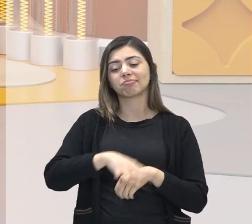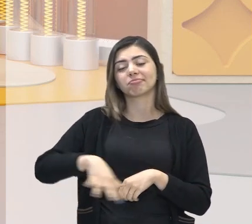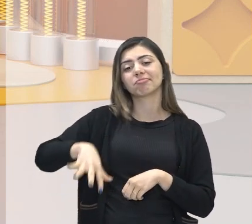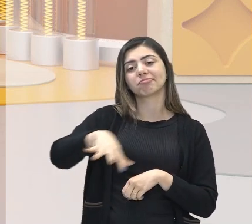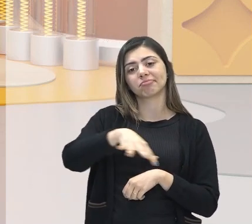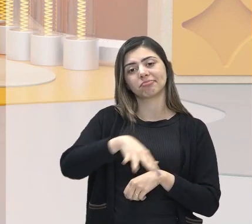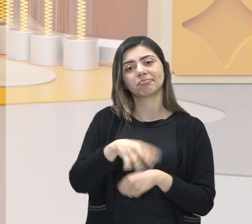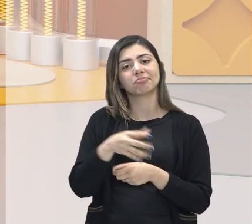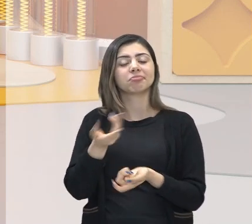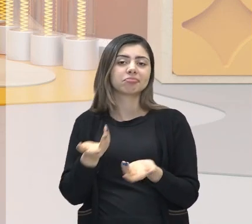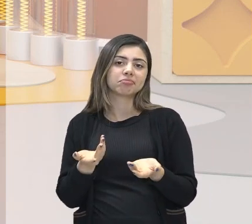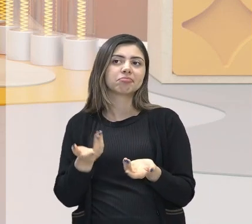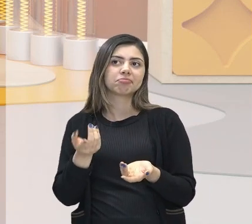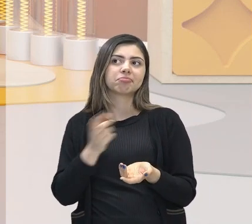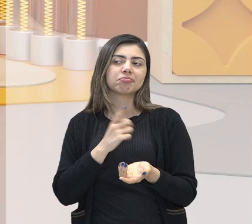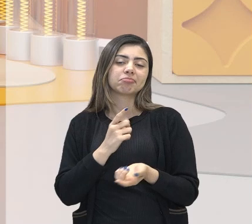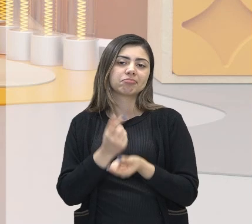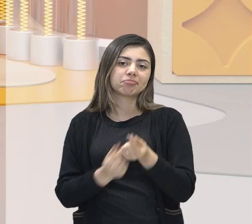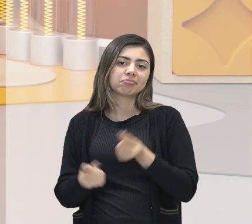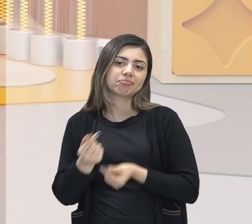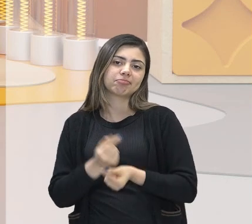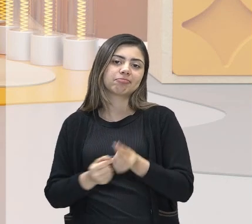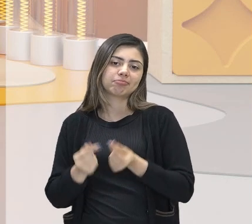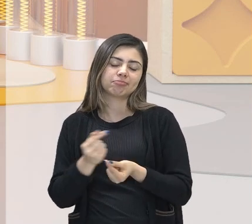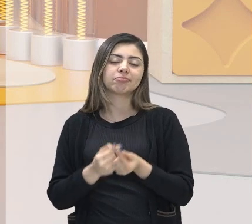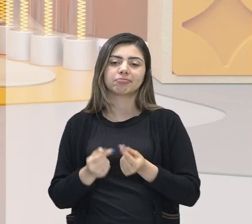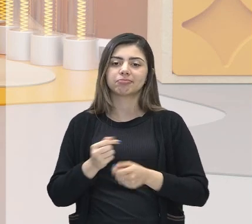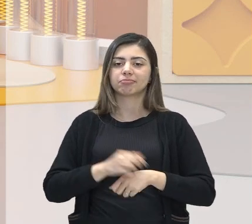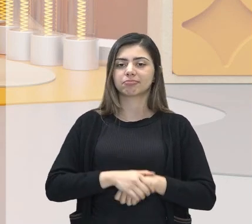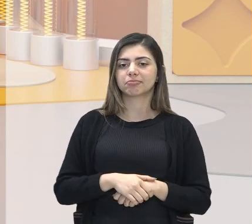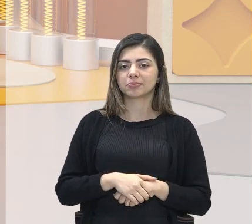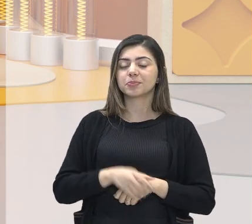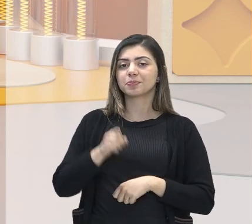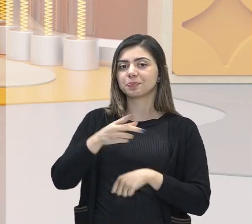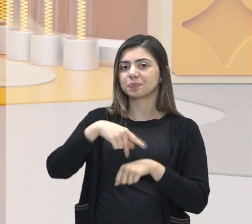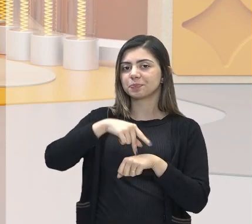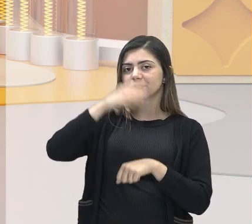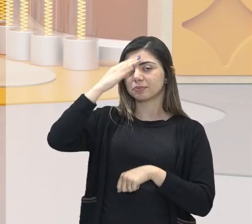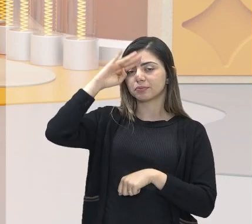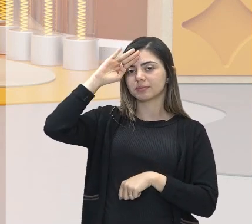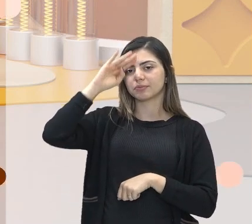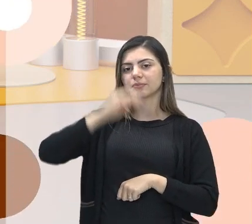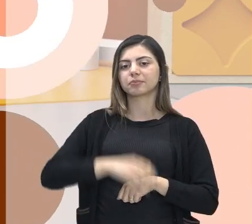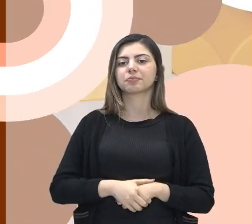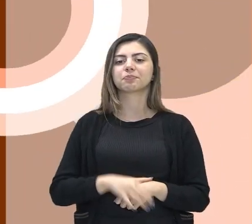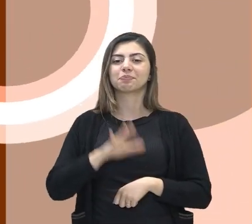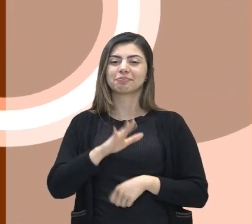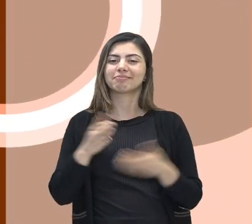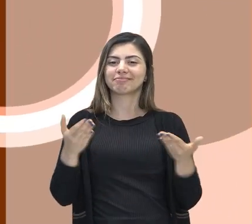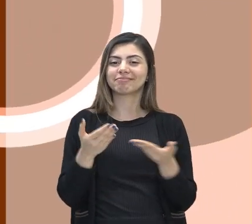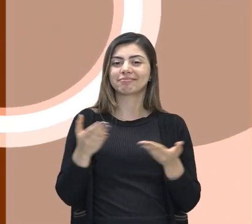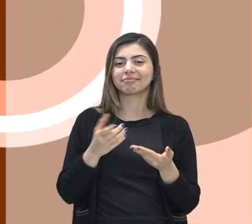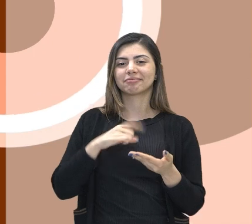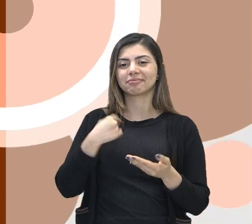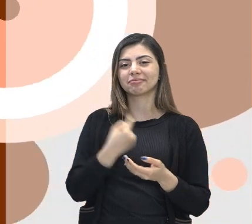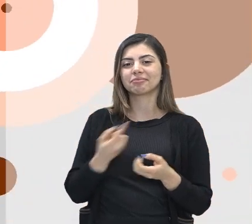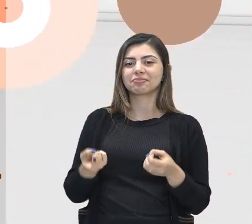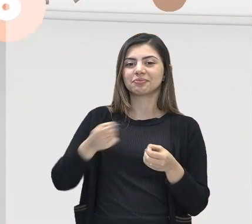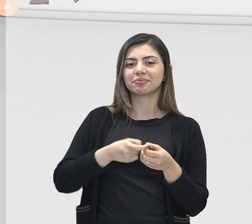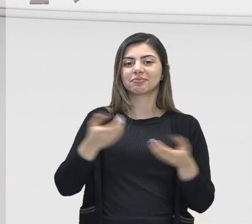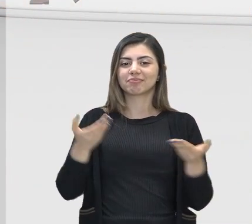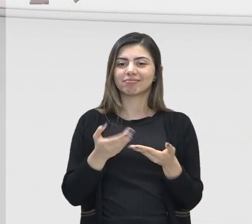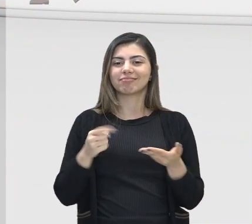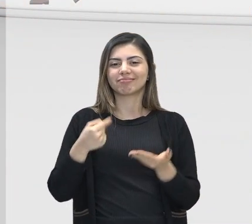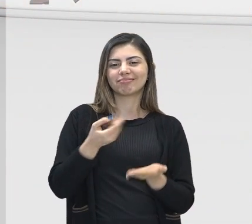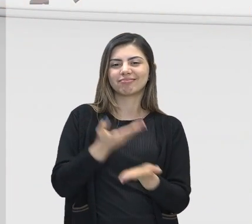ali da situação de Cuba, né? Vamos voltar para a nossa dinâmica